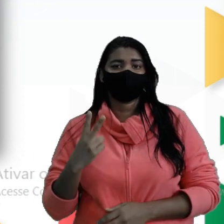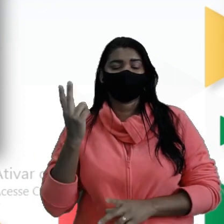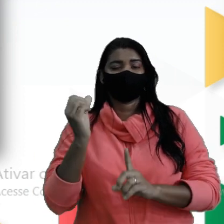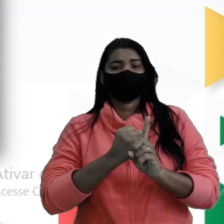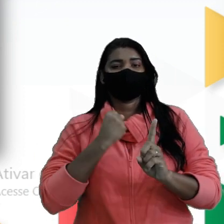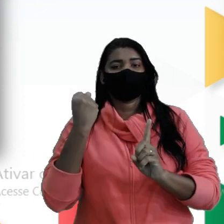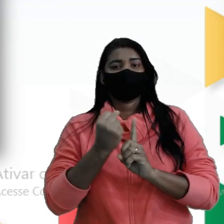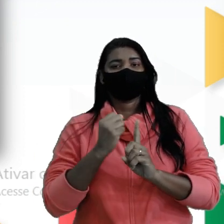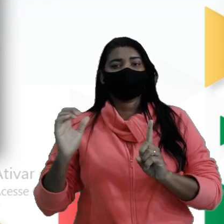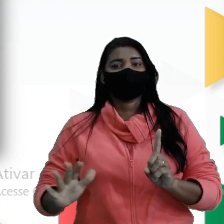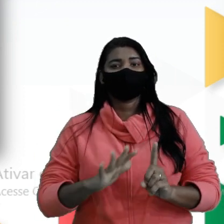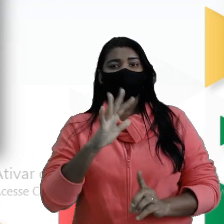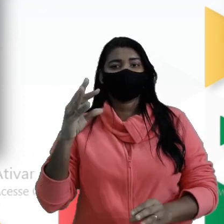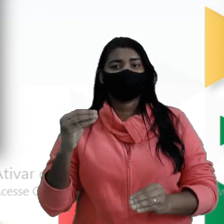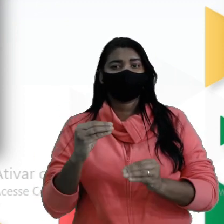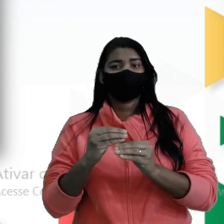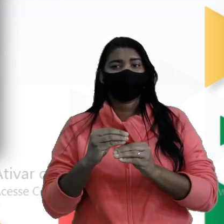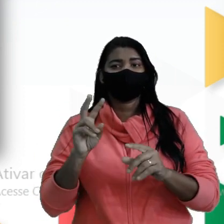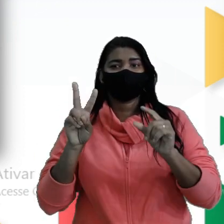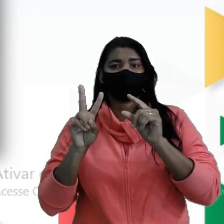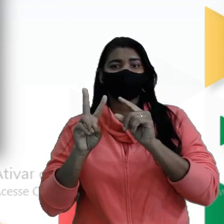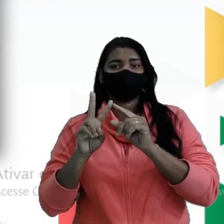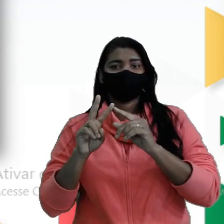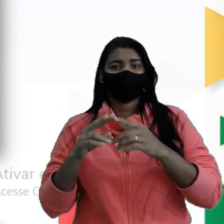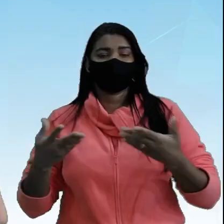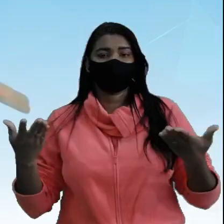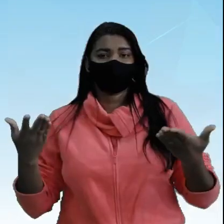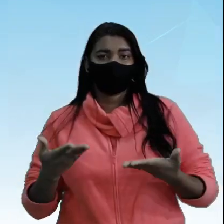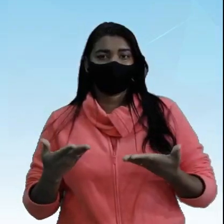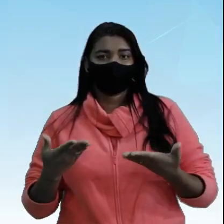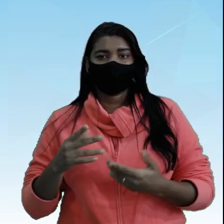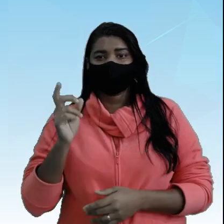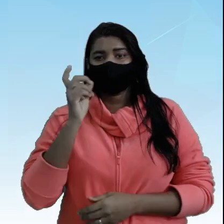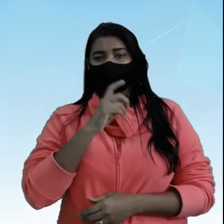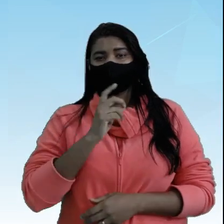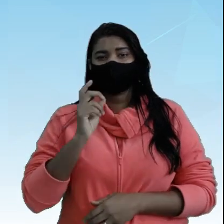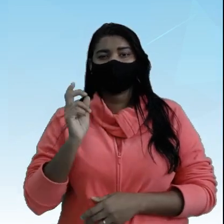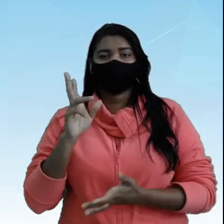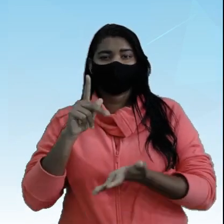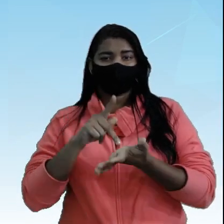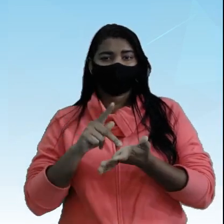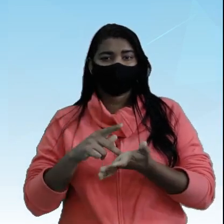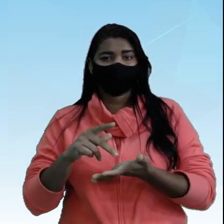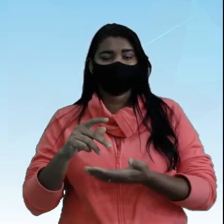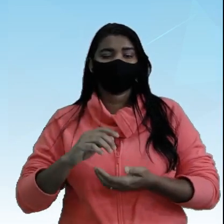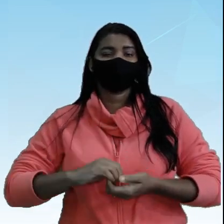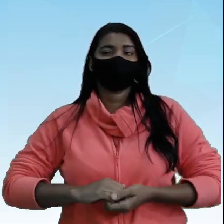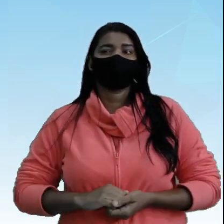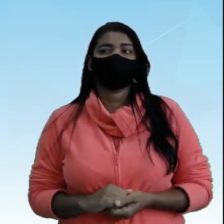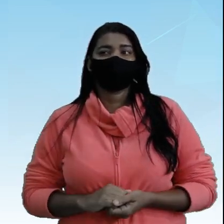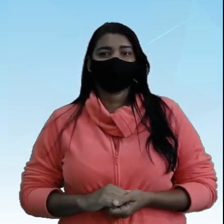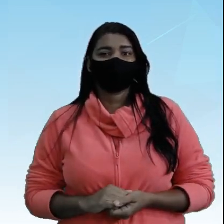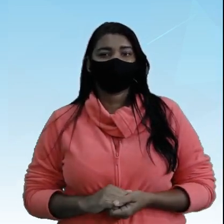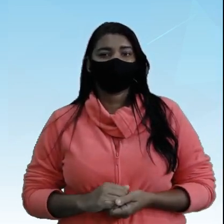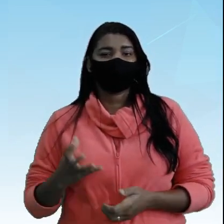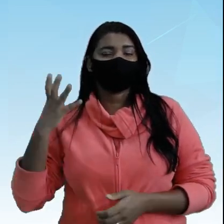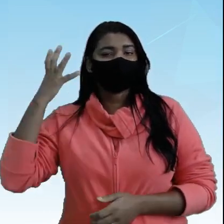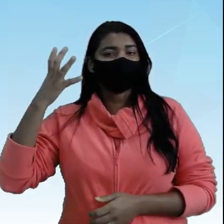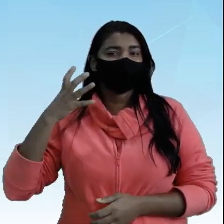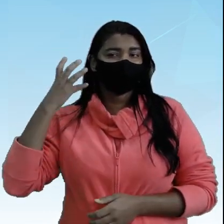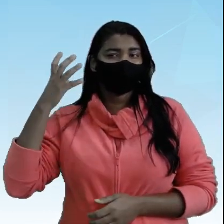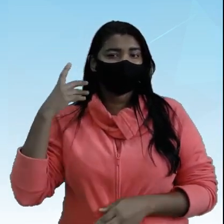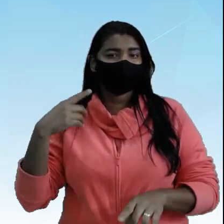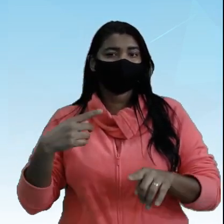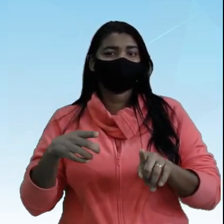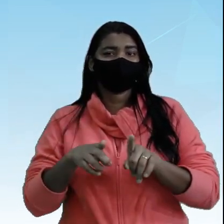social dessa palavra. Mais uma vez, volto para a mentira e em verdade, essas duas palavras. A sonoridade